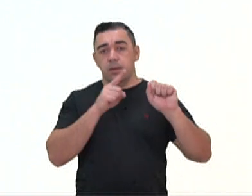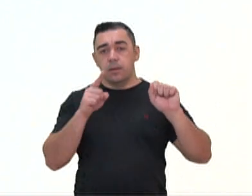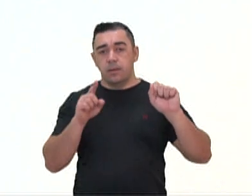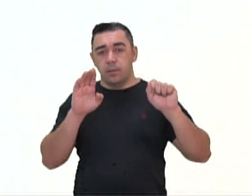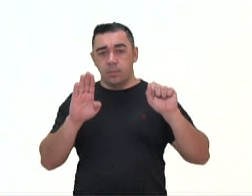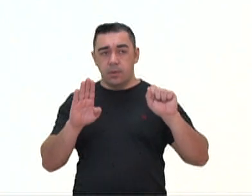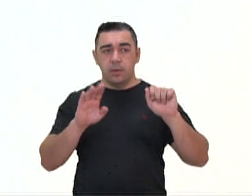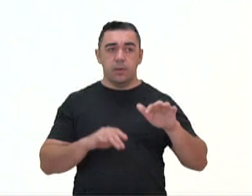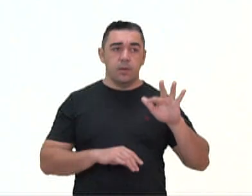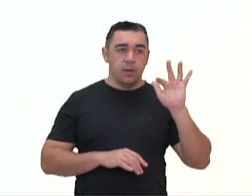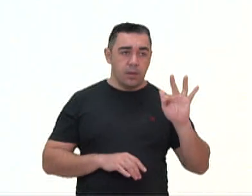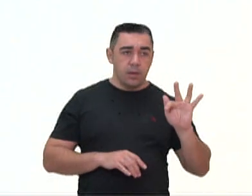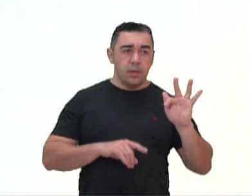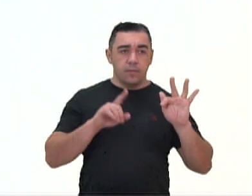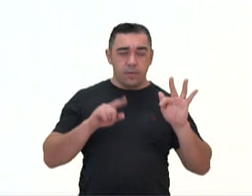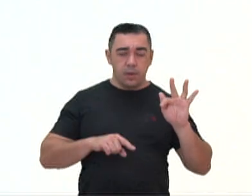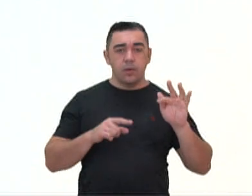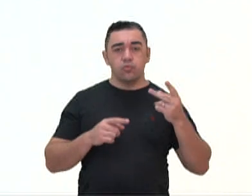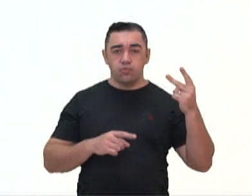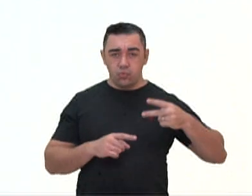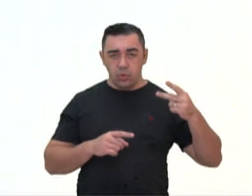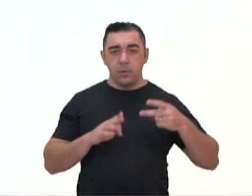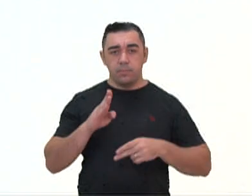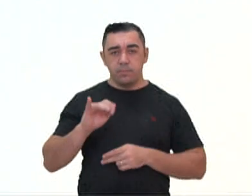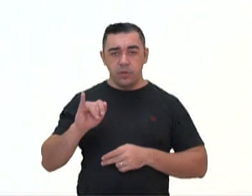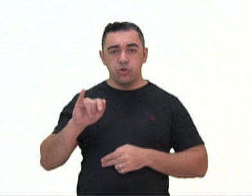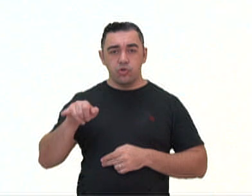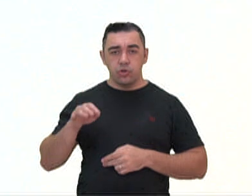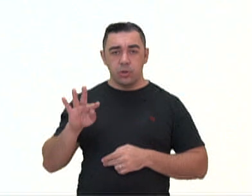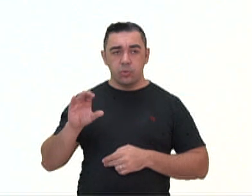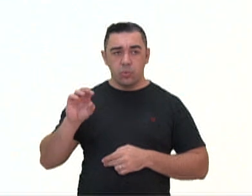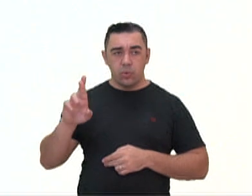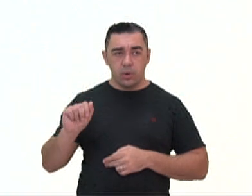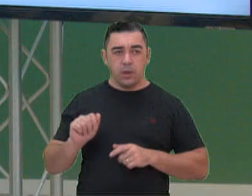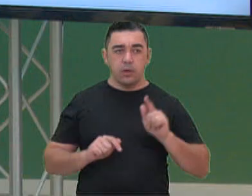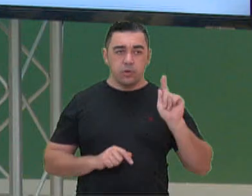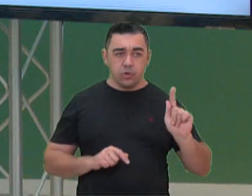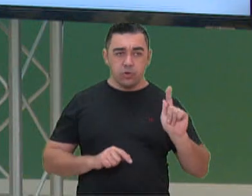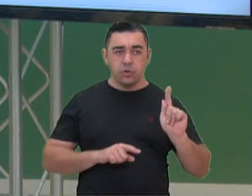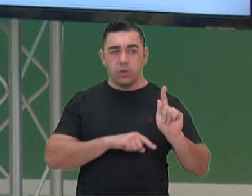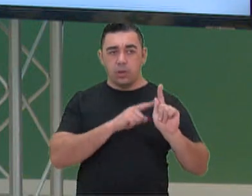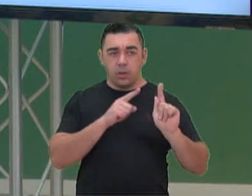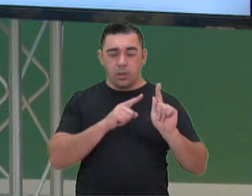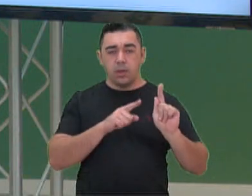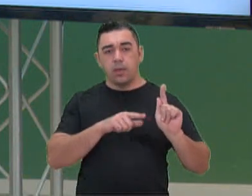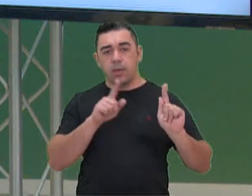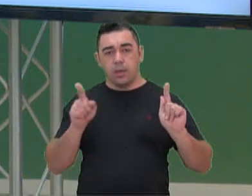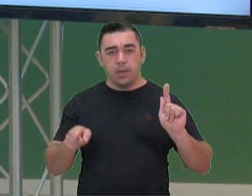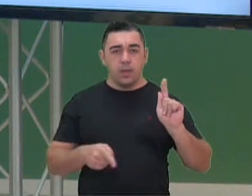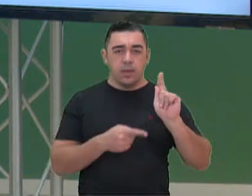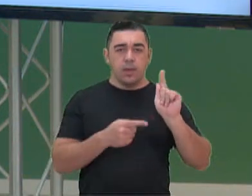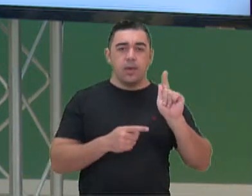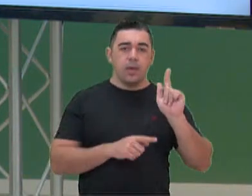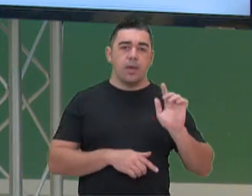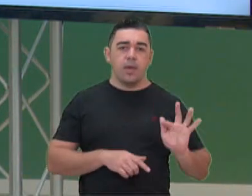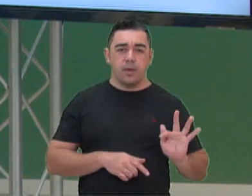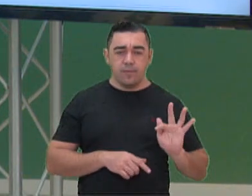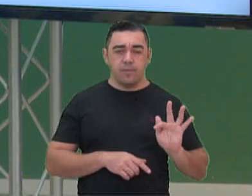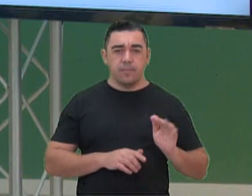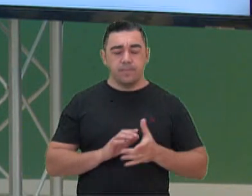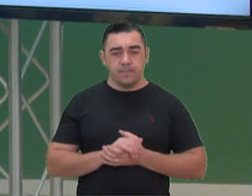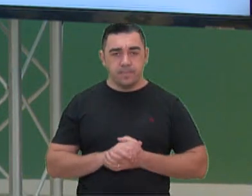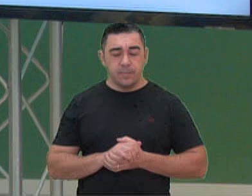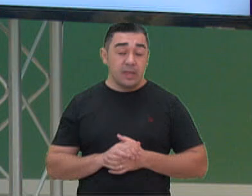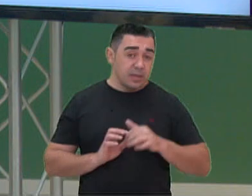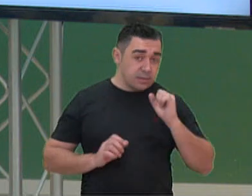dada por F, é sobrejetora e injetora. G, então, a função inversa de F. Então, se F é bijetora, ela